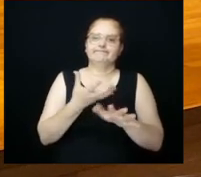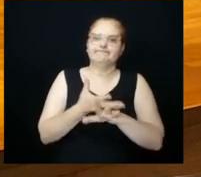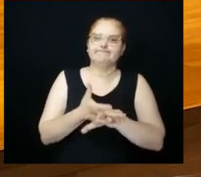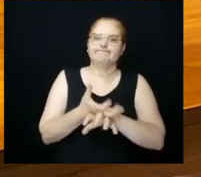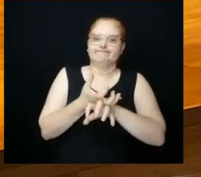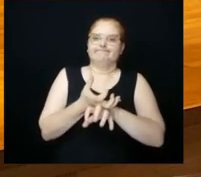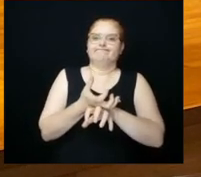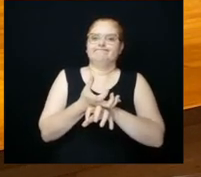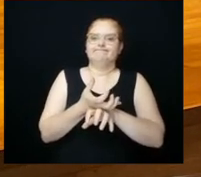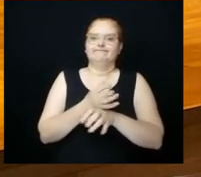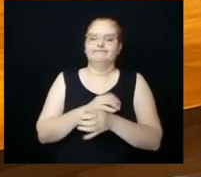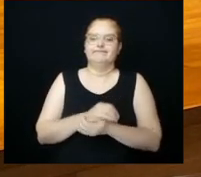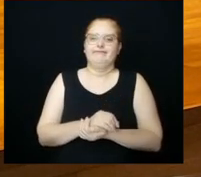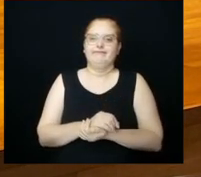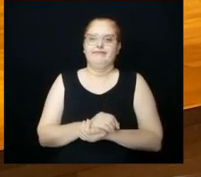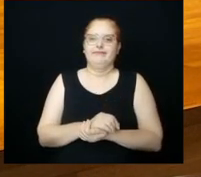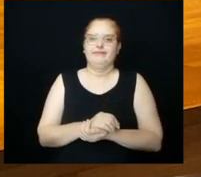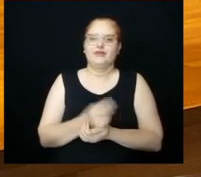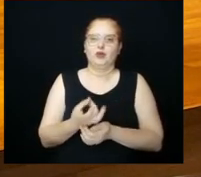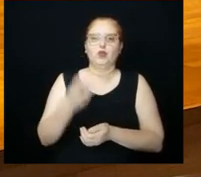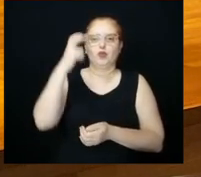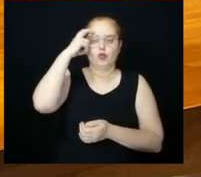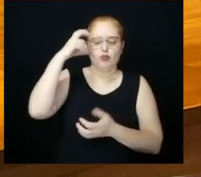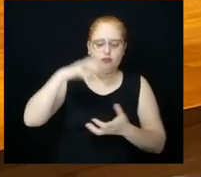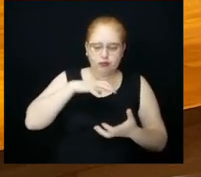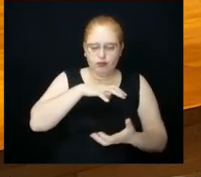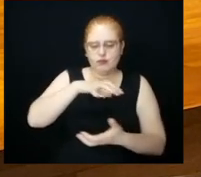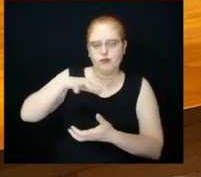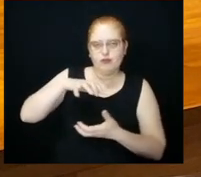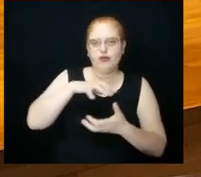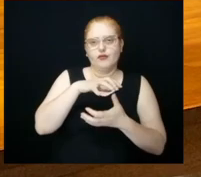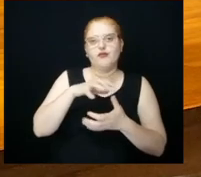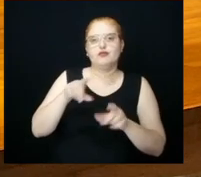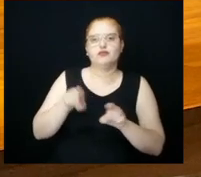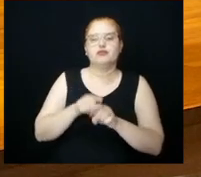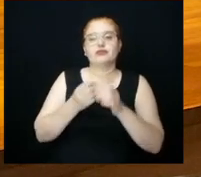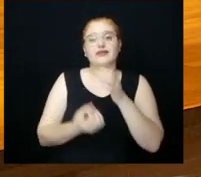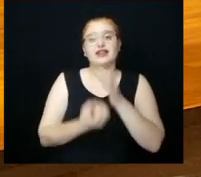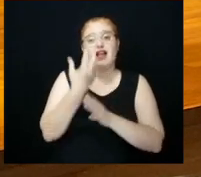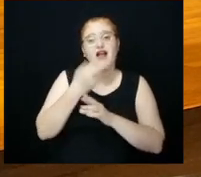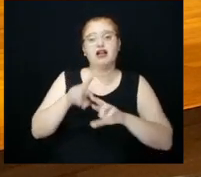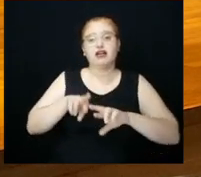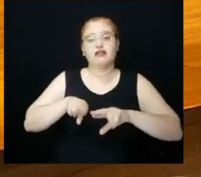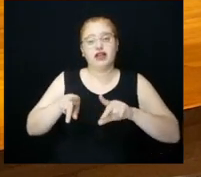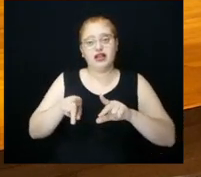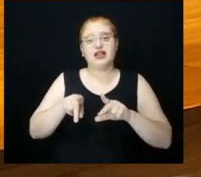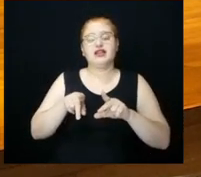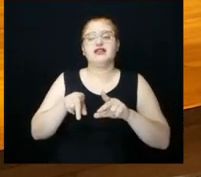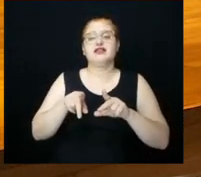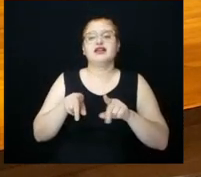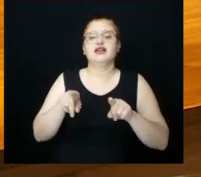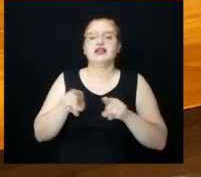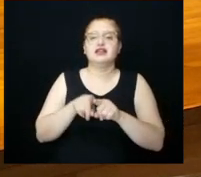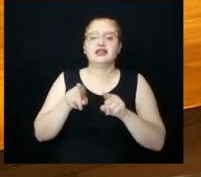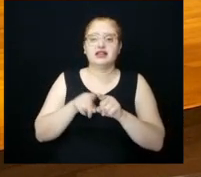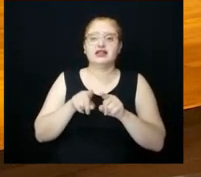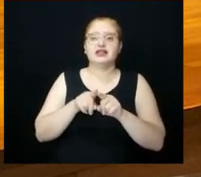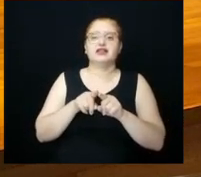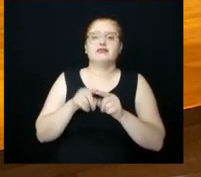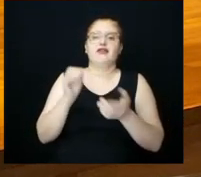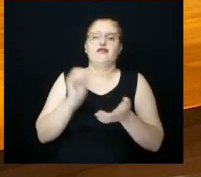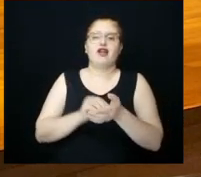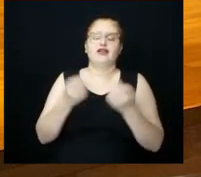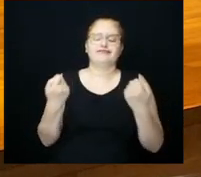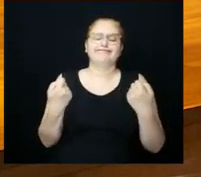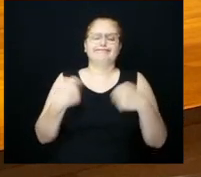enraizados, desculpe, enraizados na cultura mundial e sobre criar diferenças e incapacidades das mulheres. E